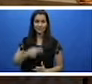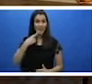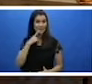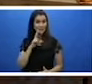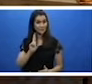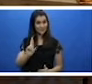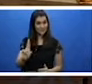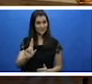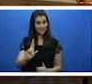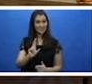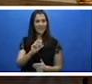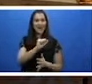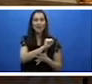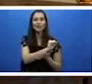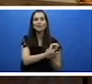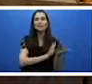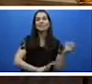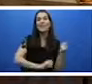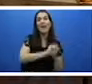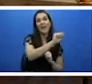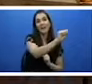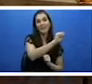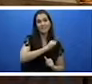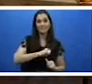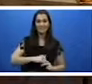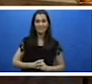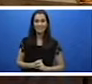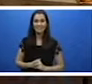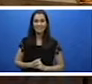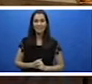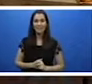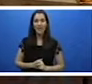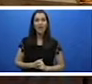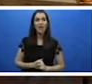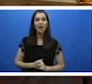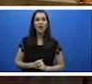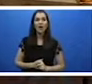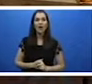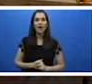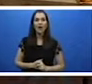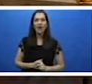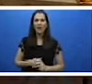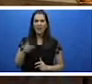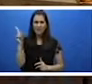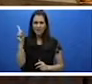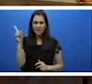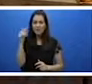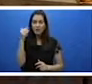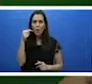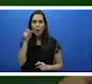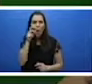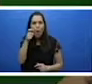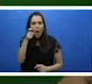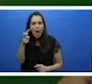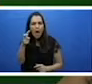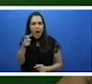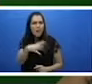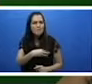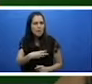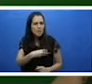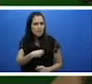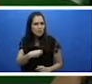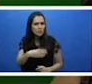Respondendo à primeira questão, né? É possível saber que este animal é um mamífero?